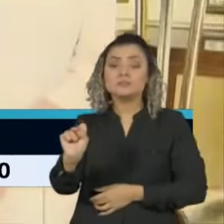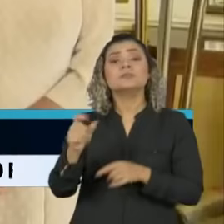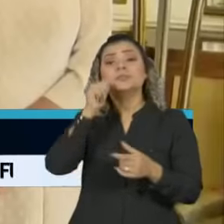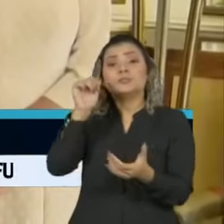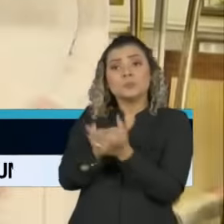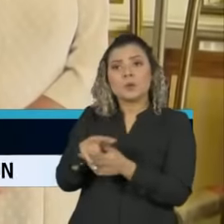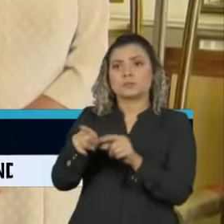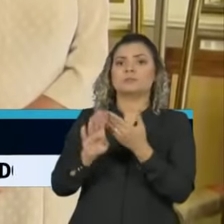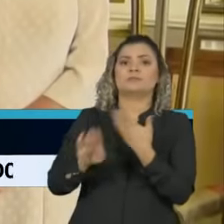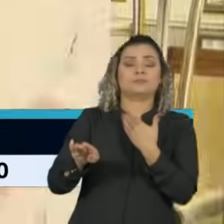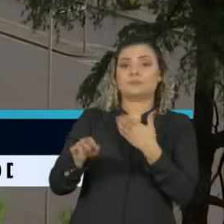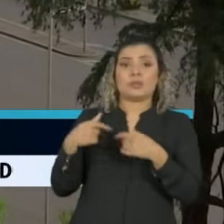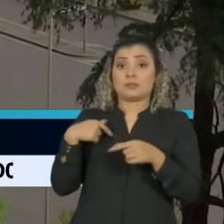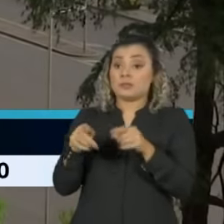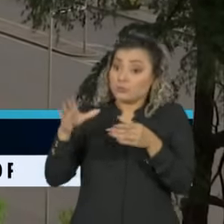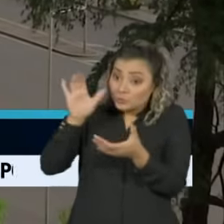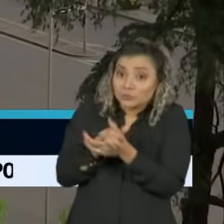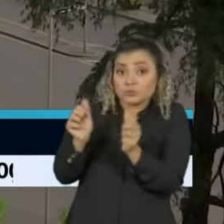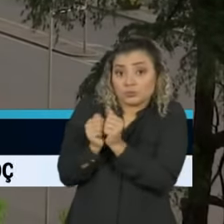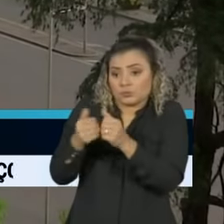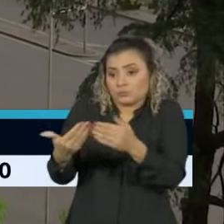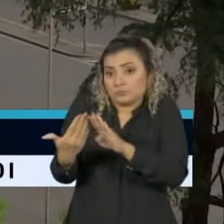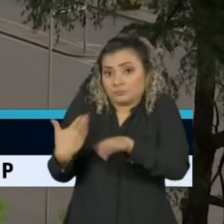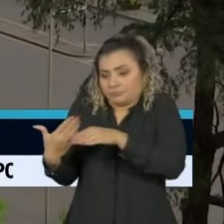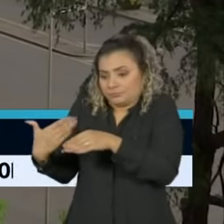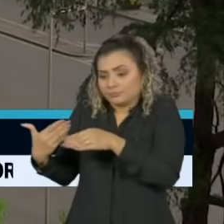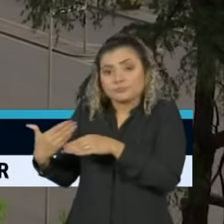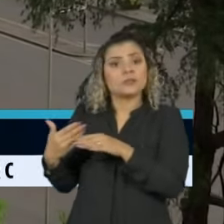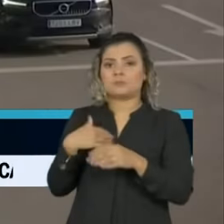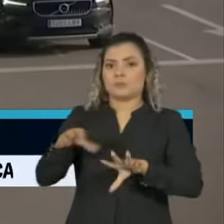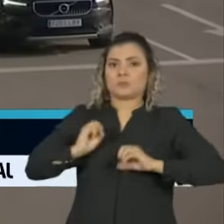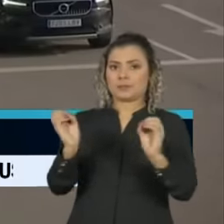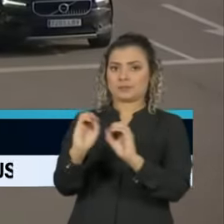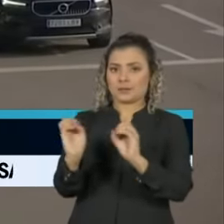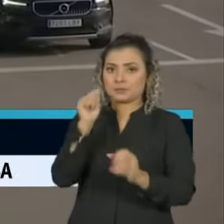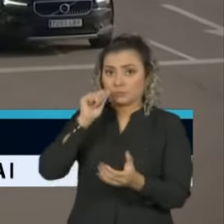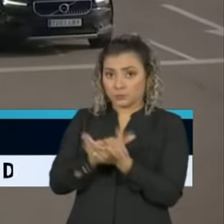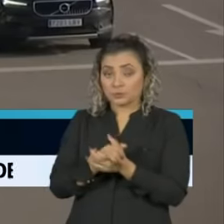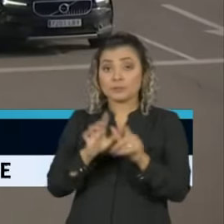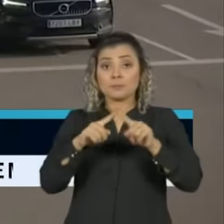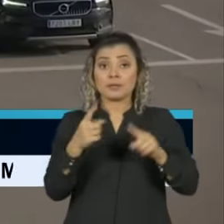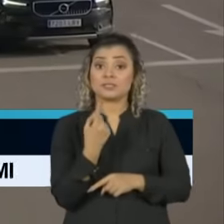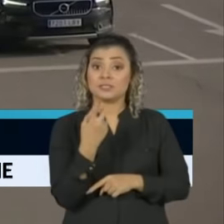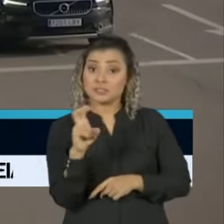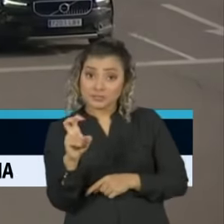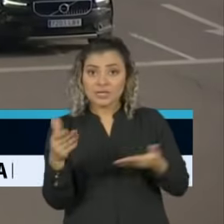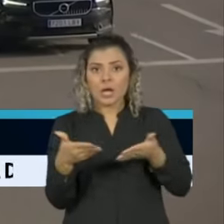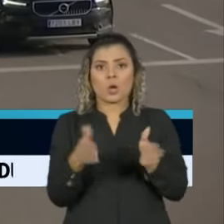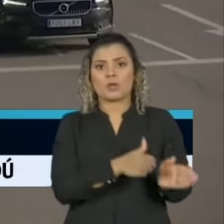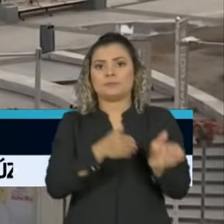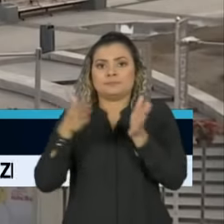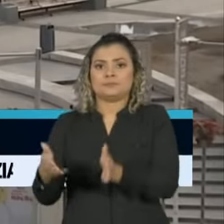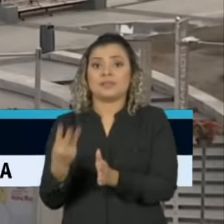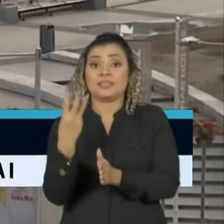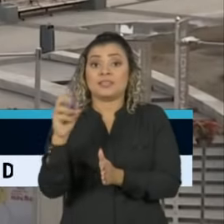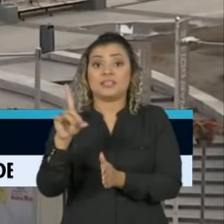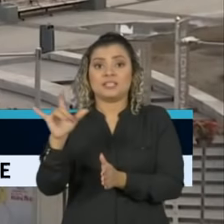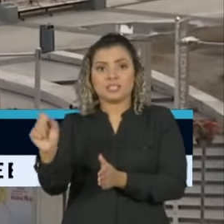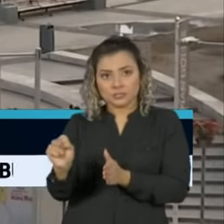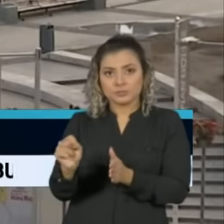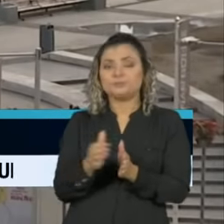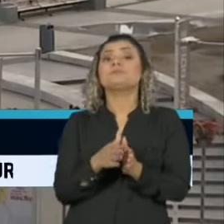que não foi infectada. O governo espanhol estuda prorrogar a quarentena de 15 para 30 dias. O país